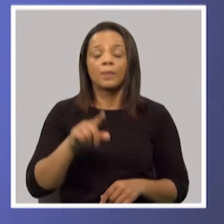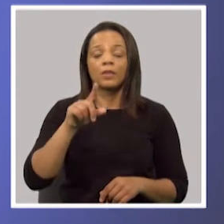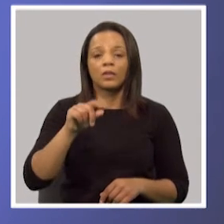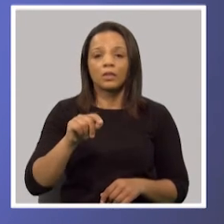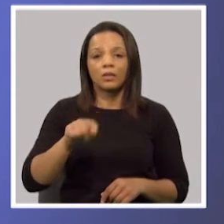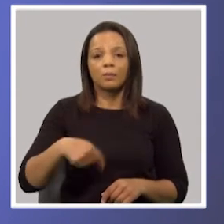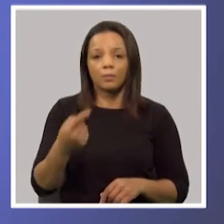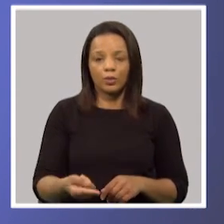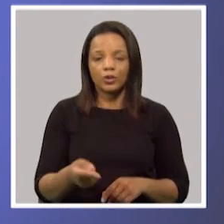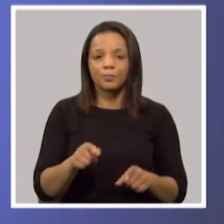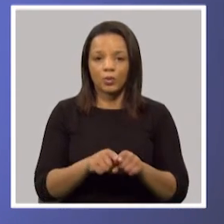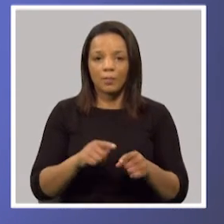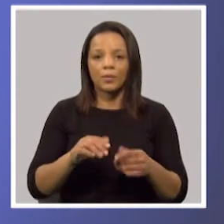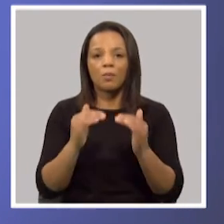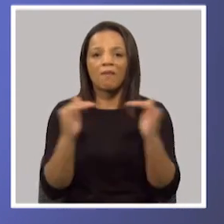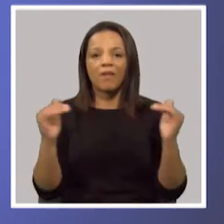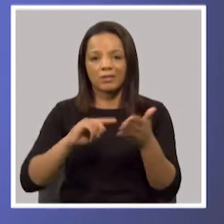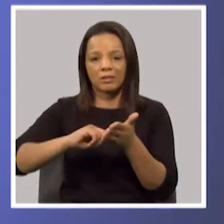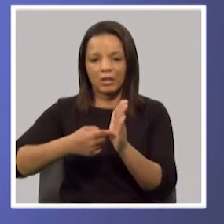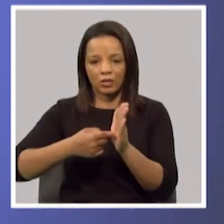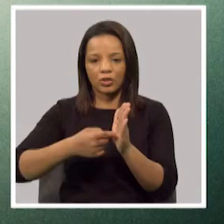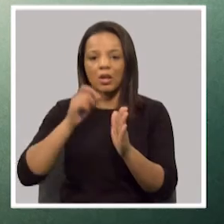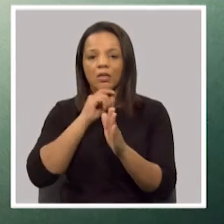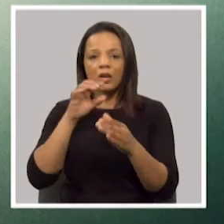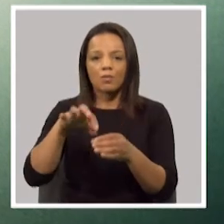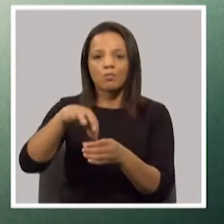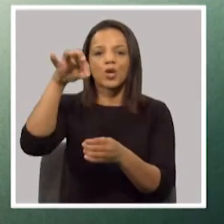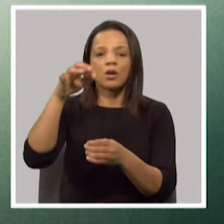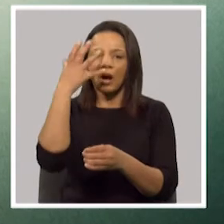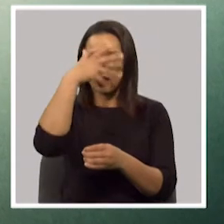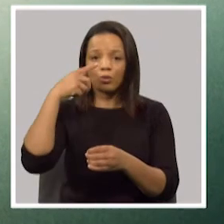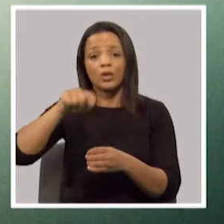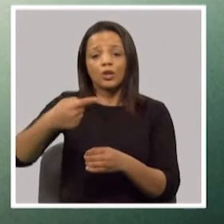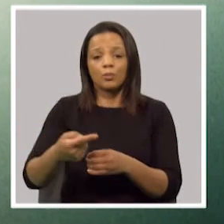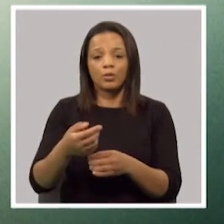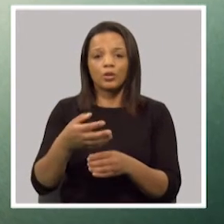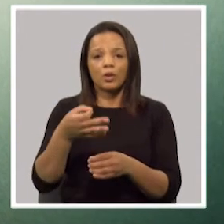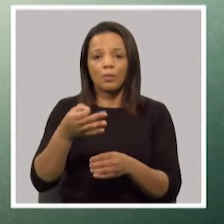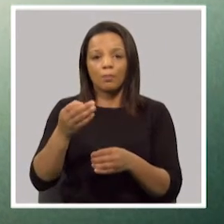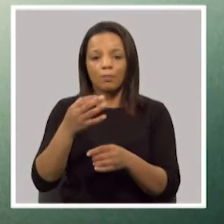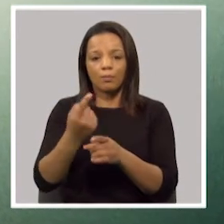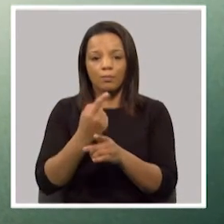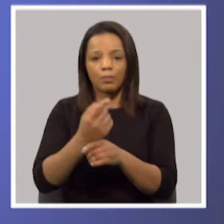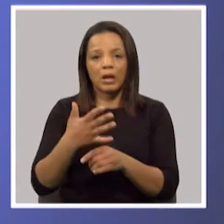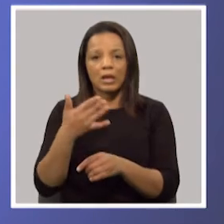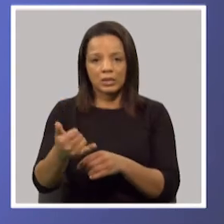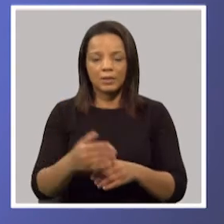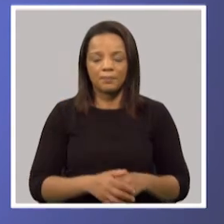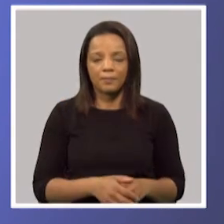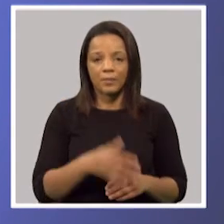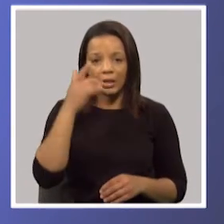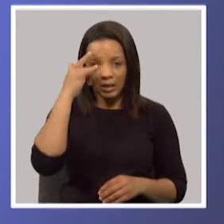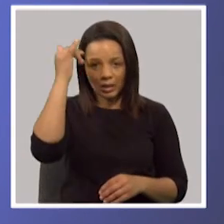de facto, houve uma fase de castings, onde encontramos o nosso ator, e depois, claro, a fase de pós-produção. A